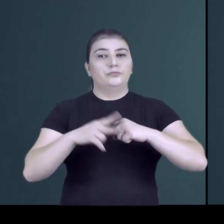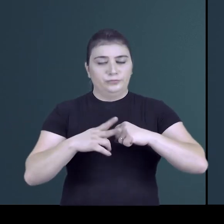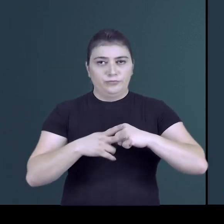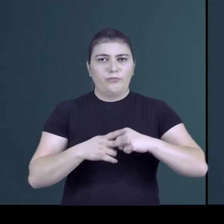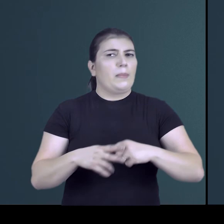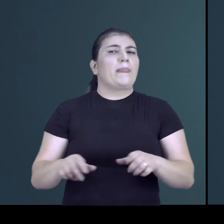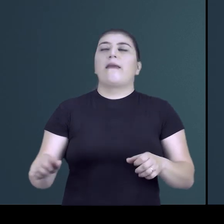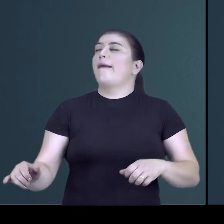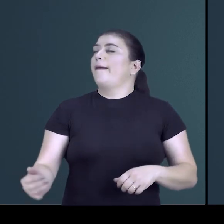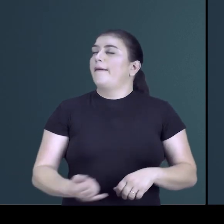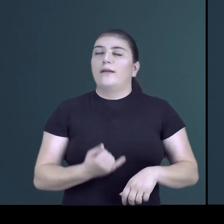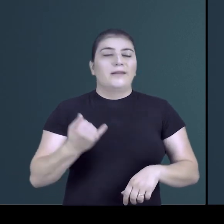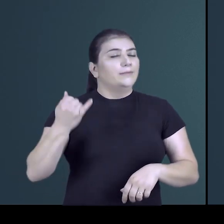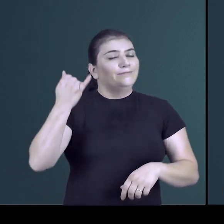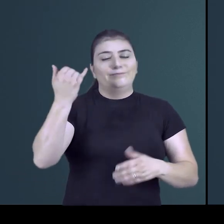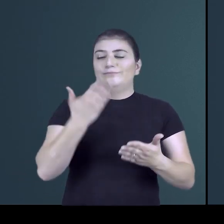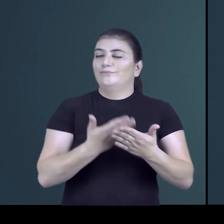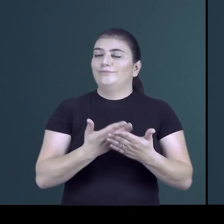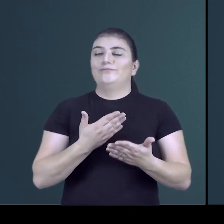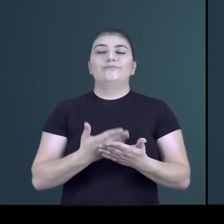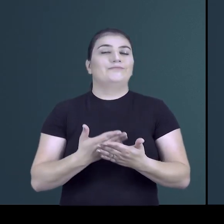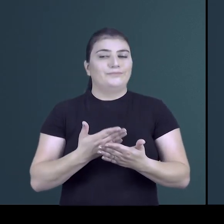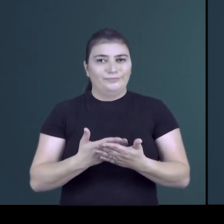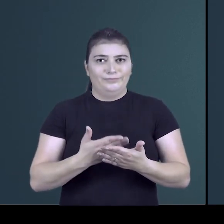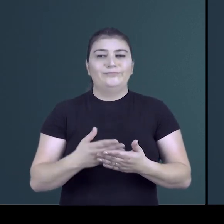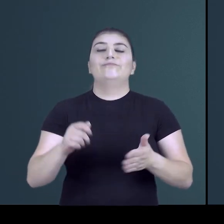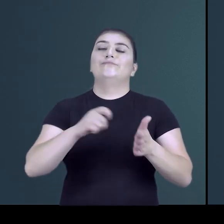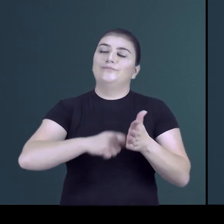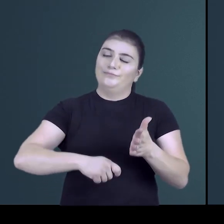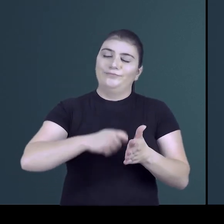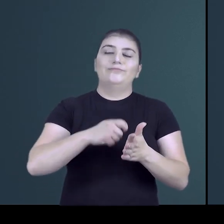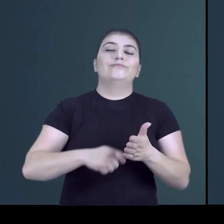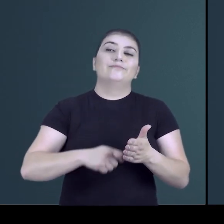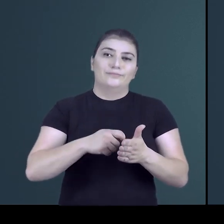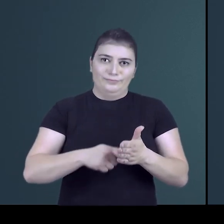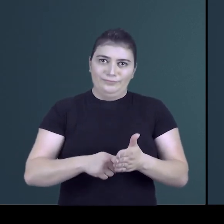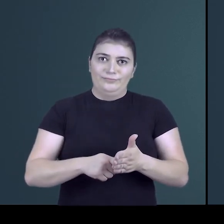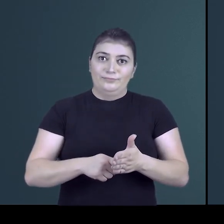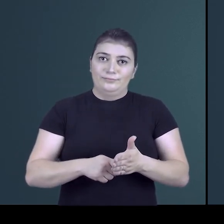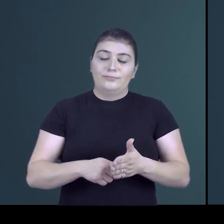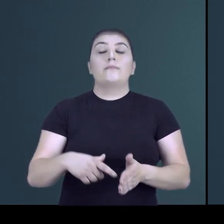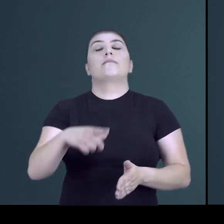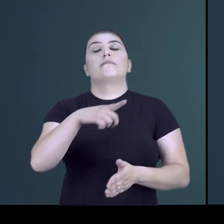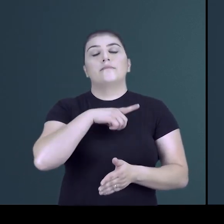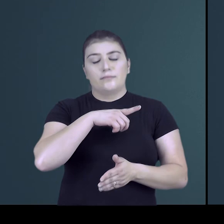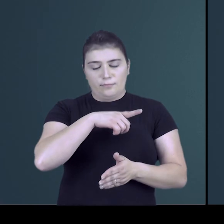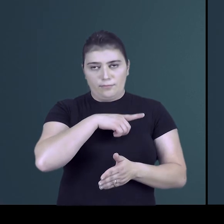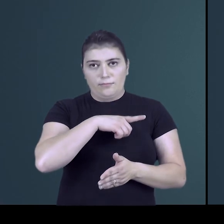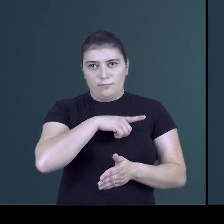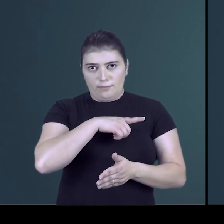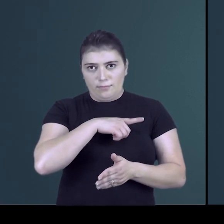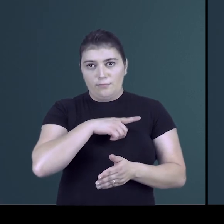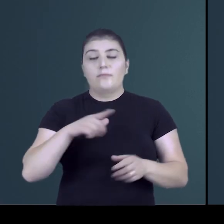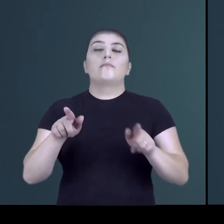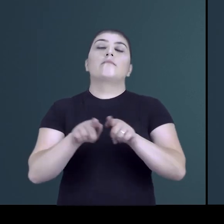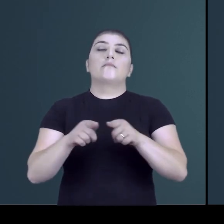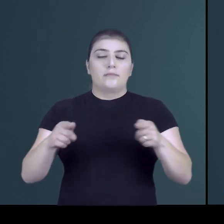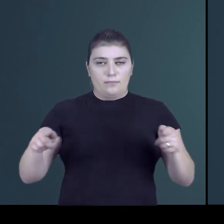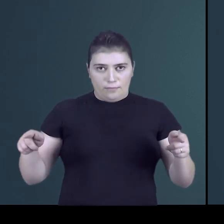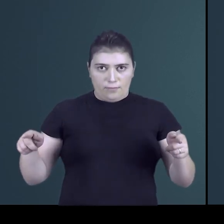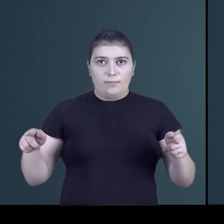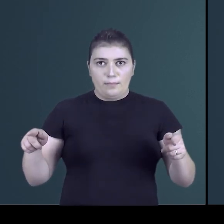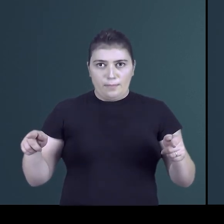de pronomes é fundamental para o nosso processo de escrita. Algumas questões, alguns elementos